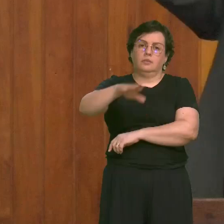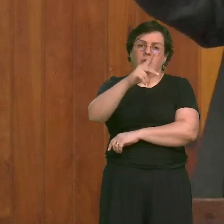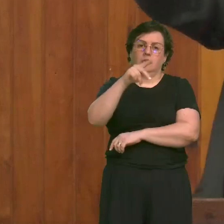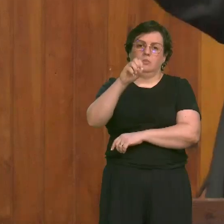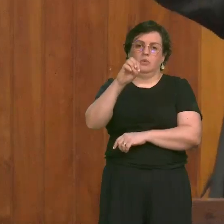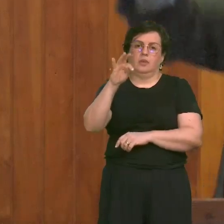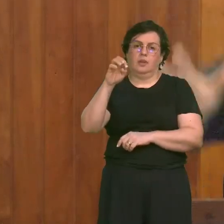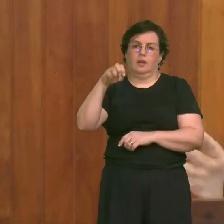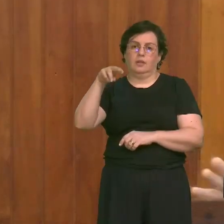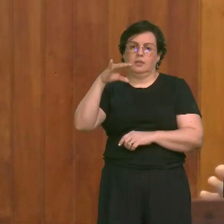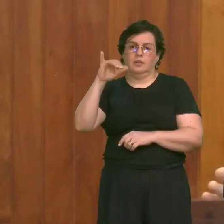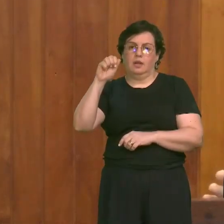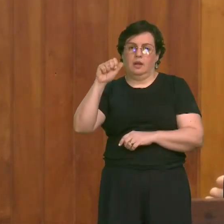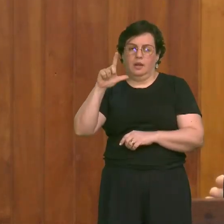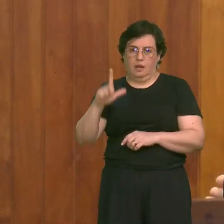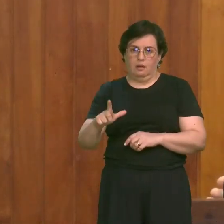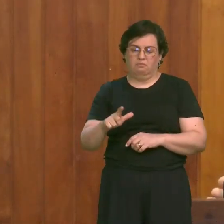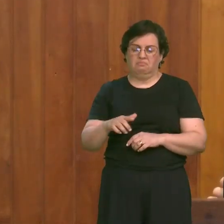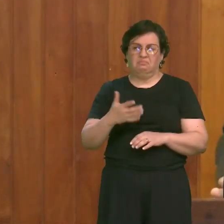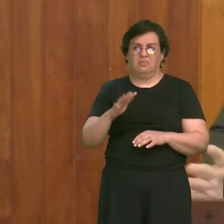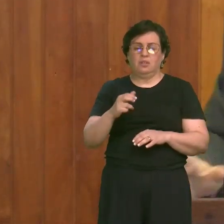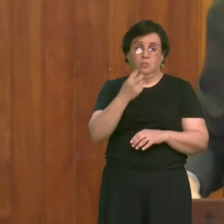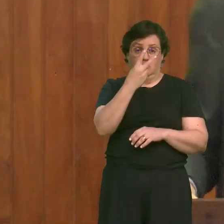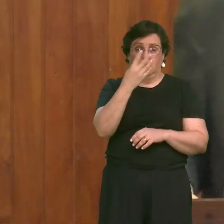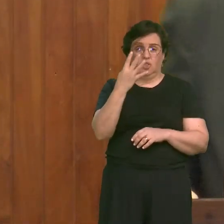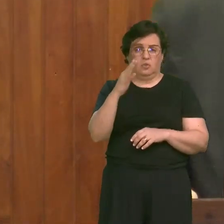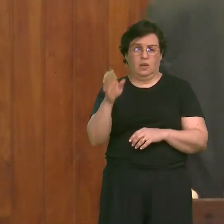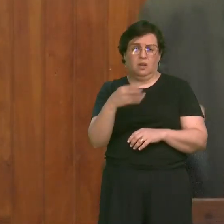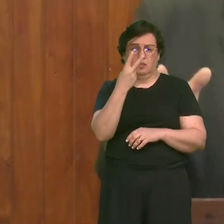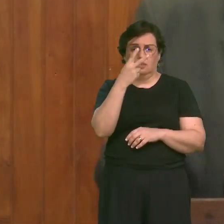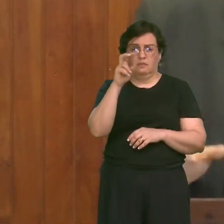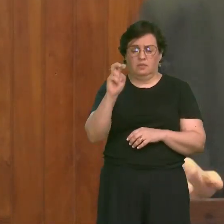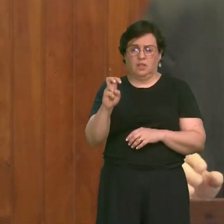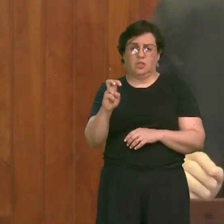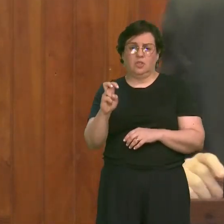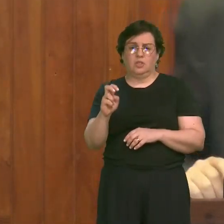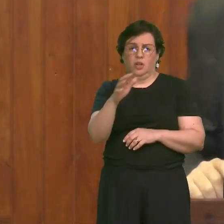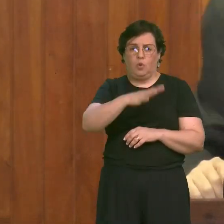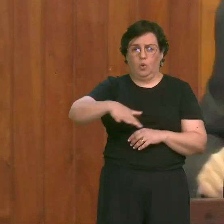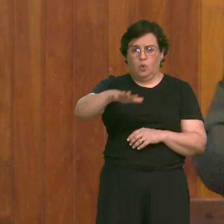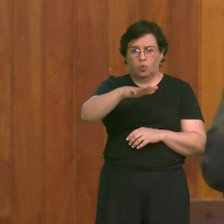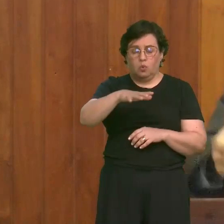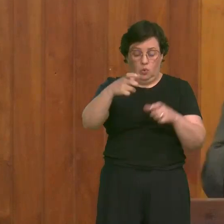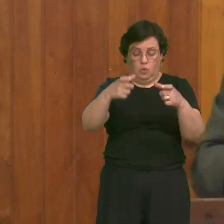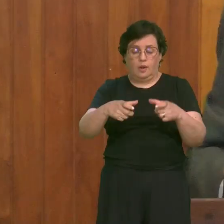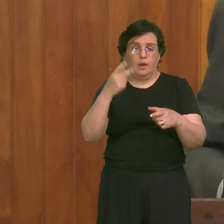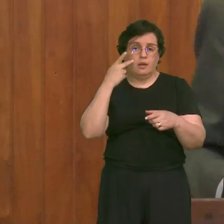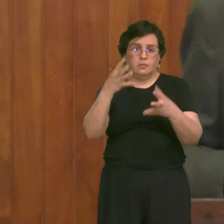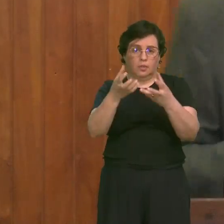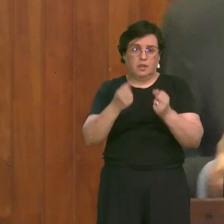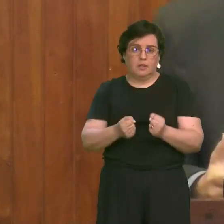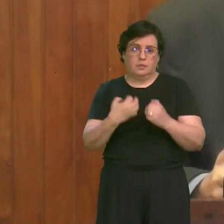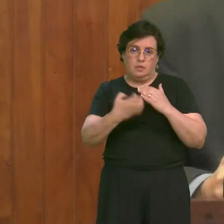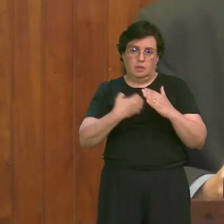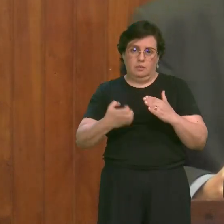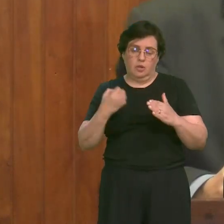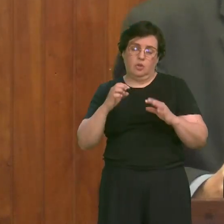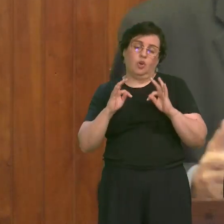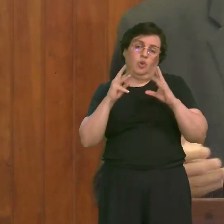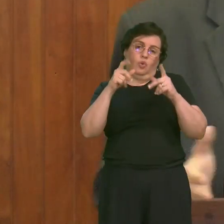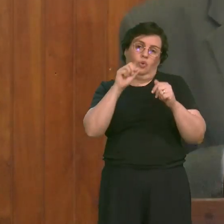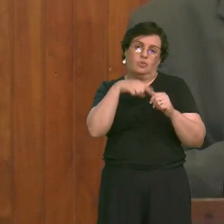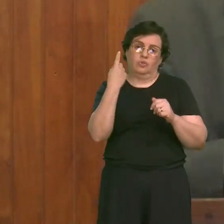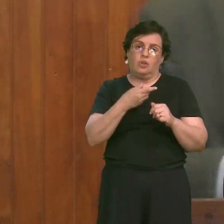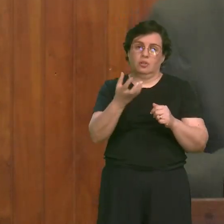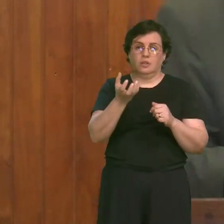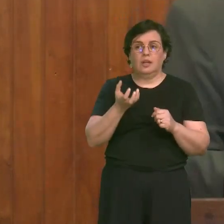exemplificado porém são 24 ou 25 entidades que estão registradas a receber todos nós tínhamos desejo de